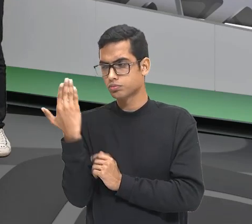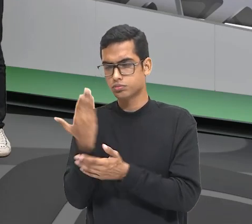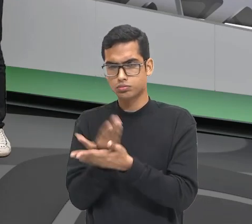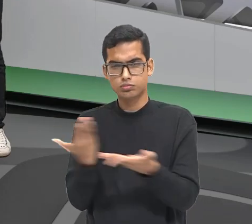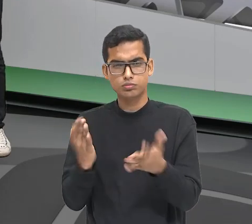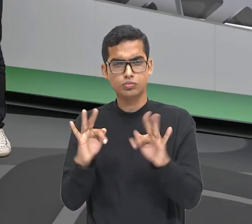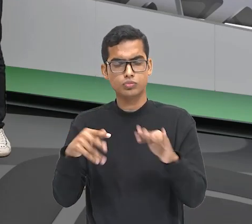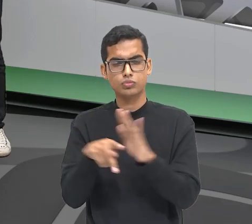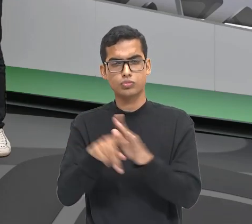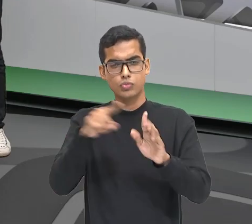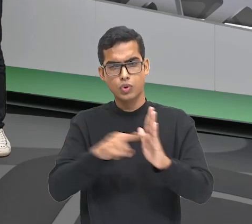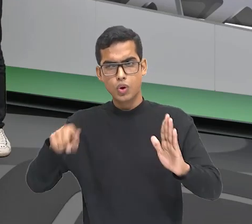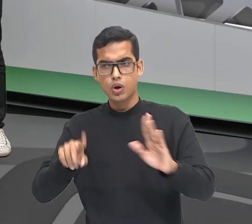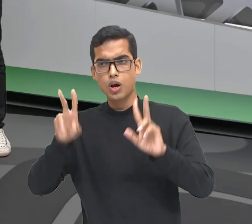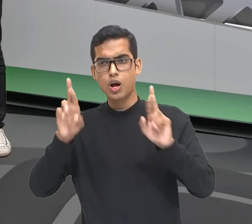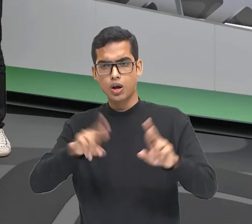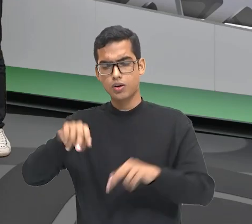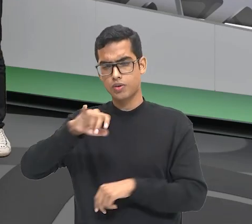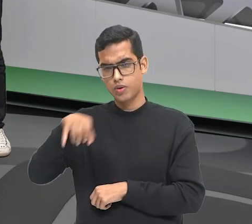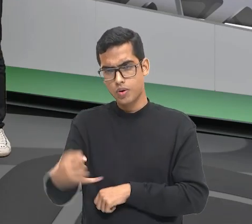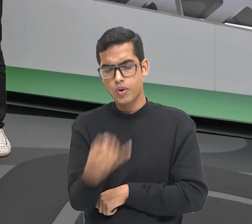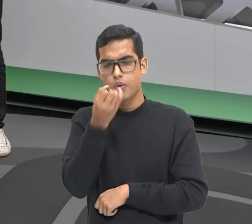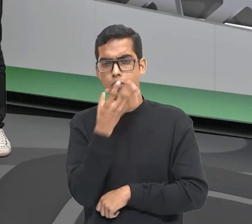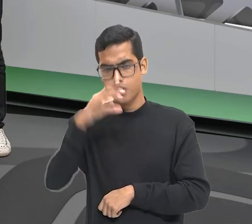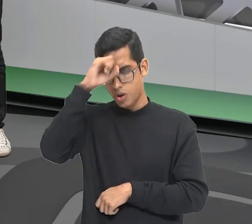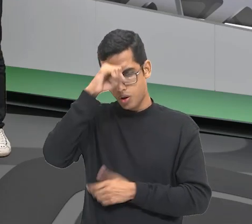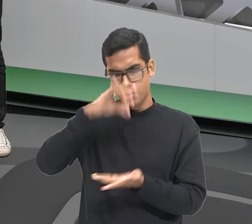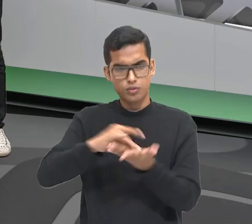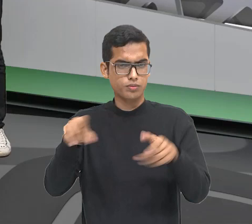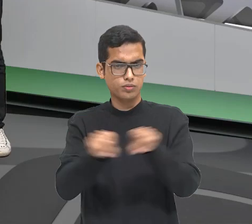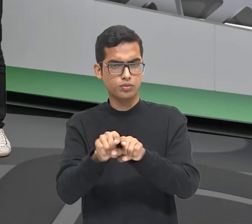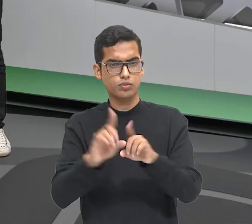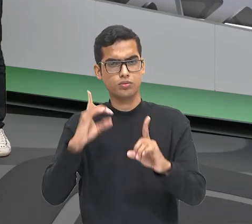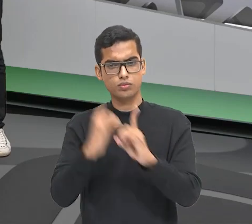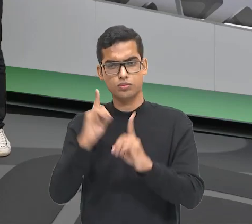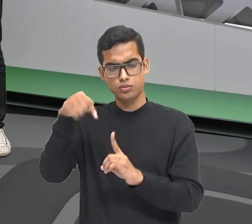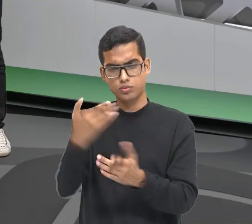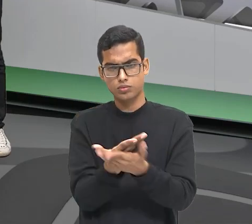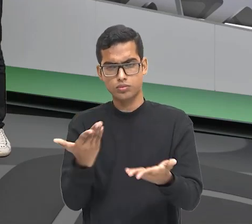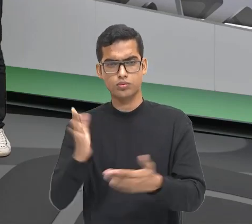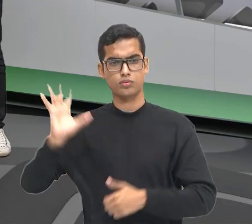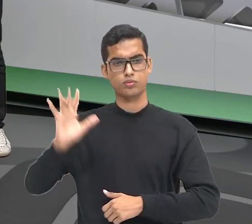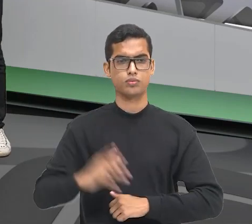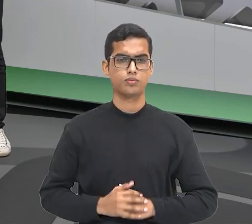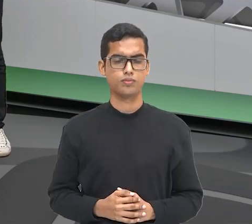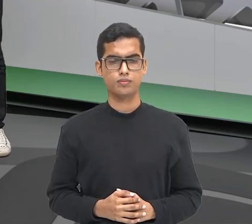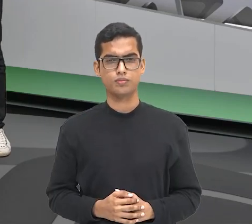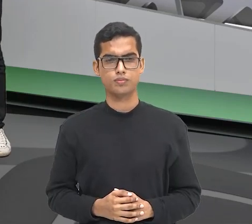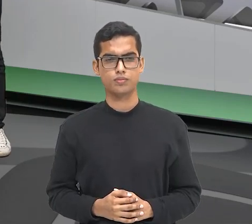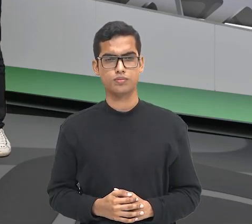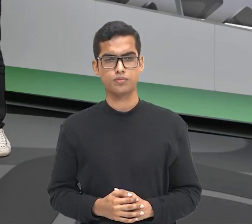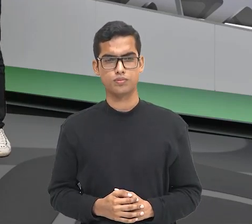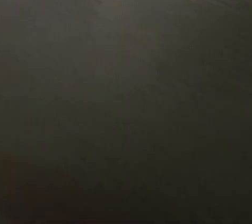essa aí foi a nossa aula de hoje sobre ondas, espero que vocês tenham curtido, tenham aprendido também e a gente se vê na próxima aula.